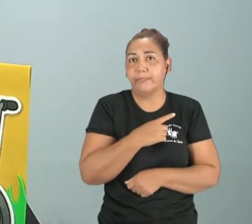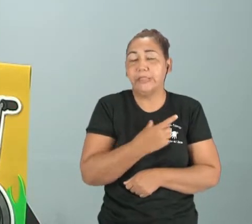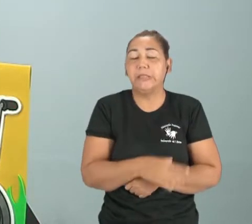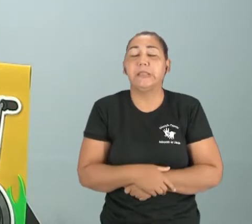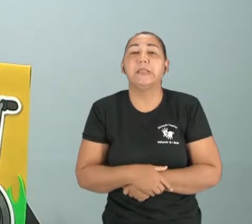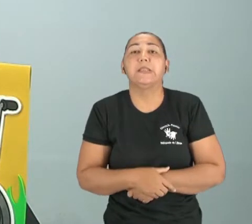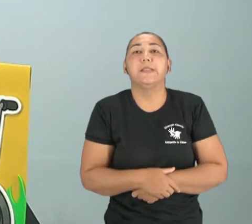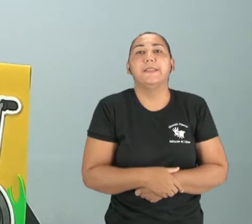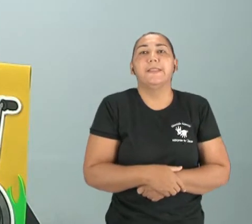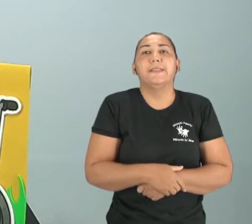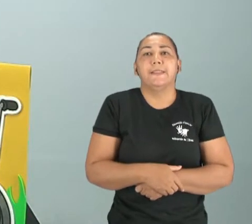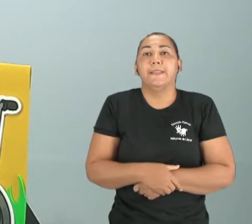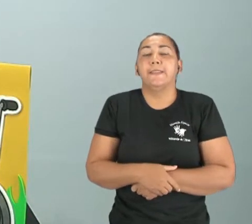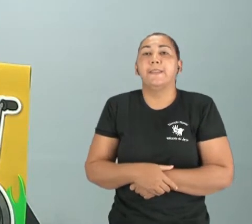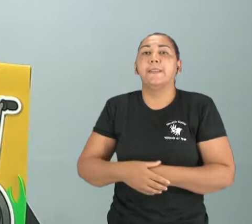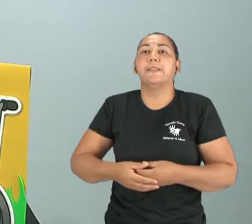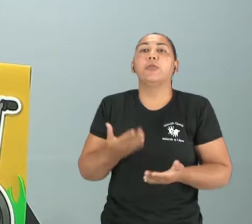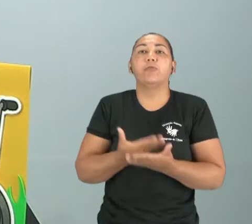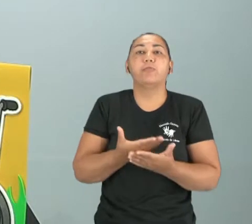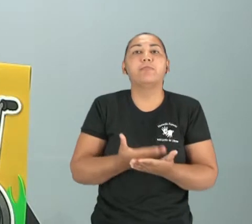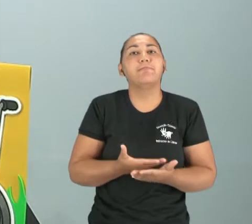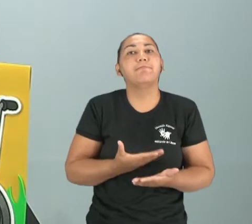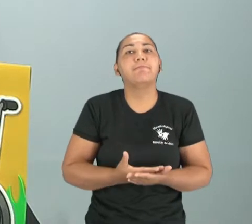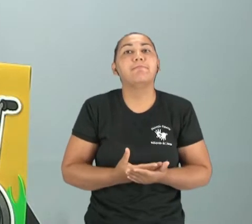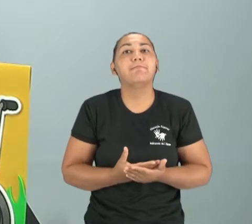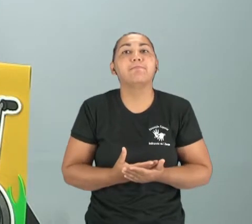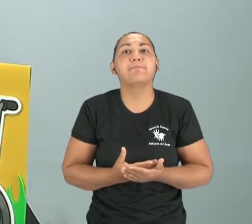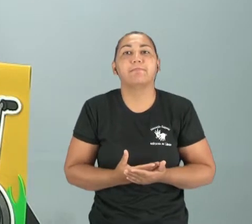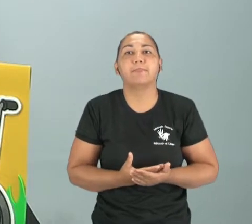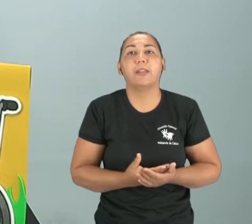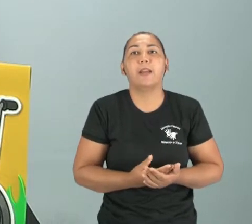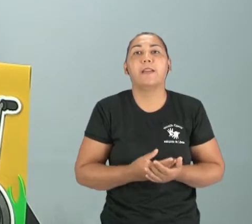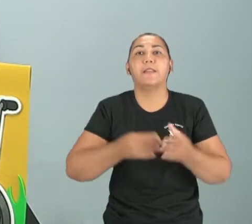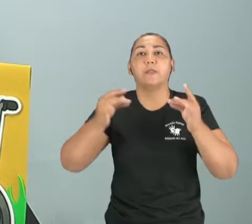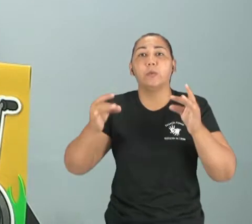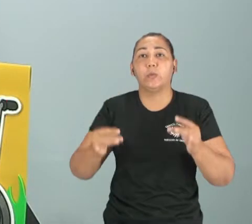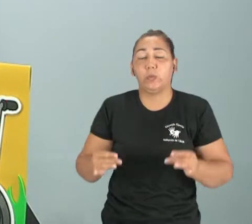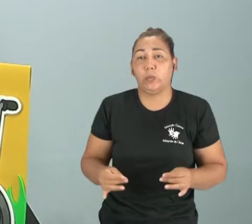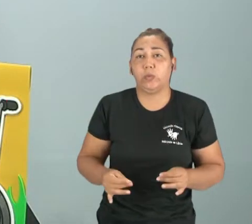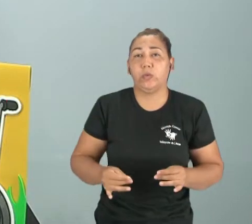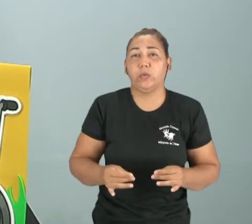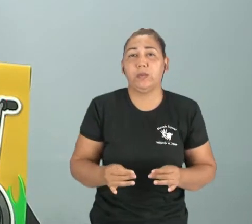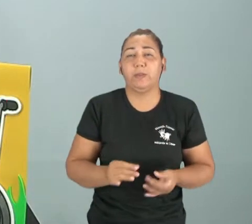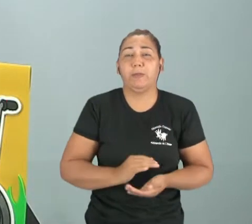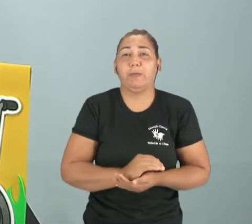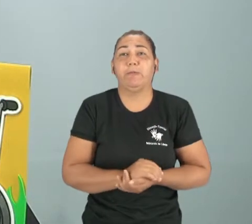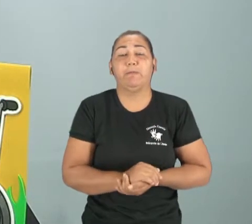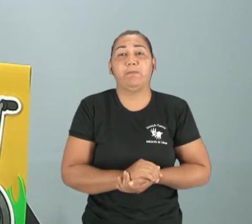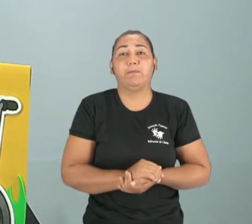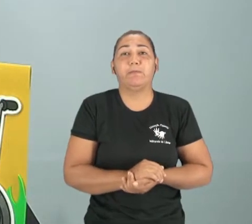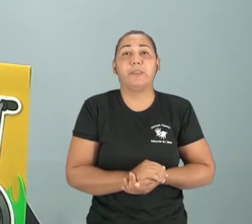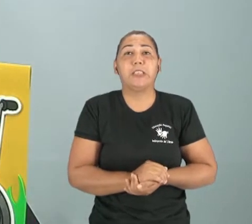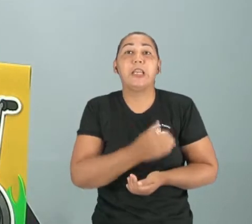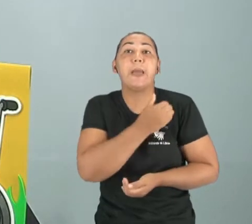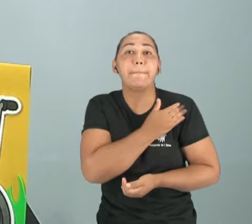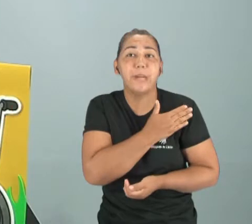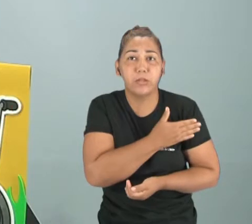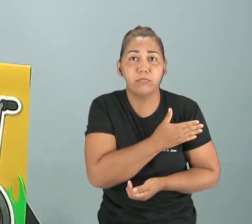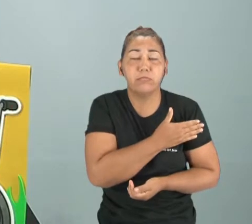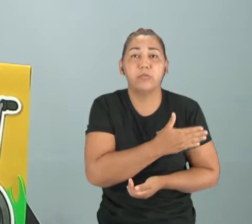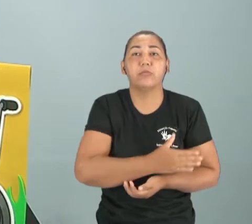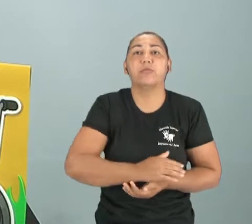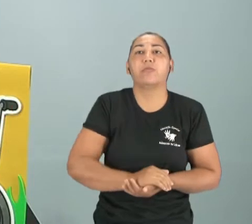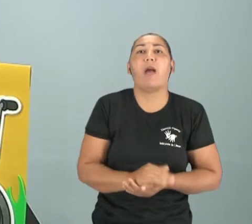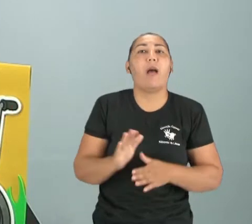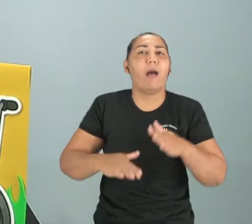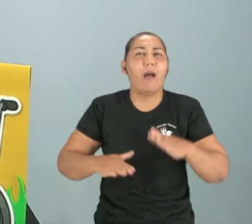nós falamos até acerca disso, né, sobre esse assunto que é bastante polêmico, né, que é o preconceito, que